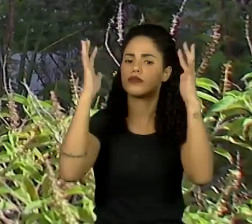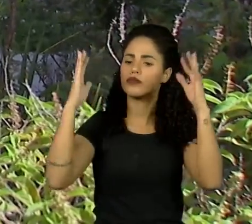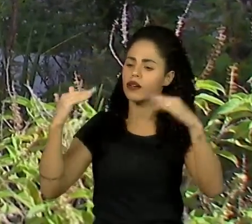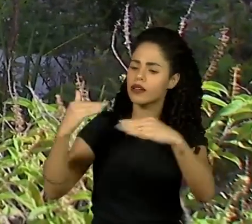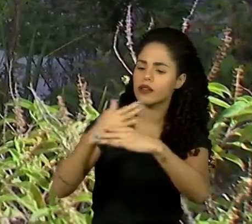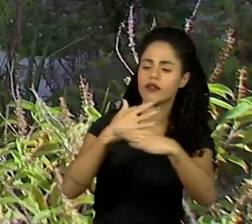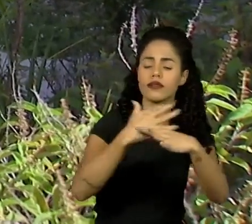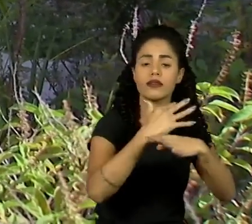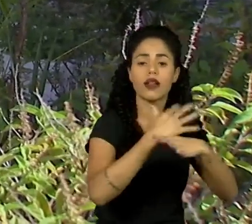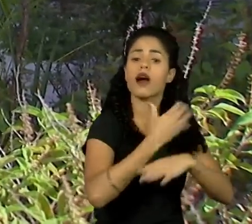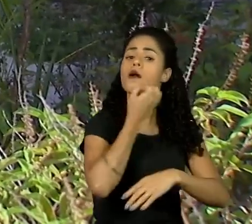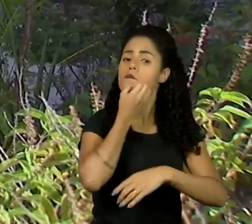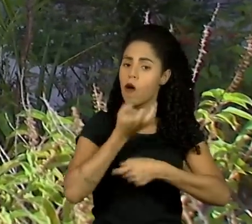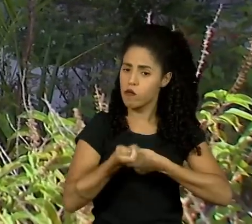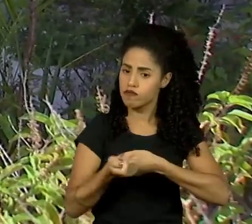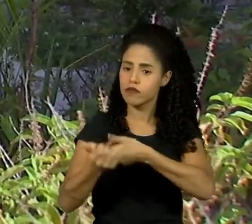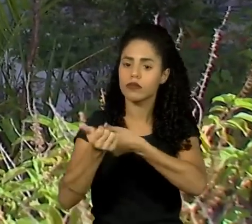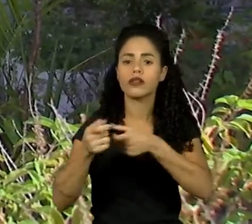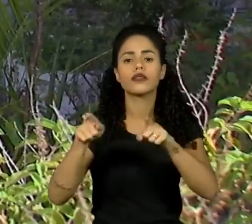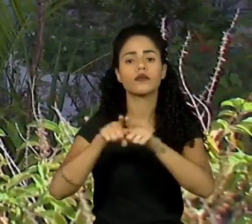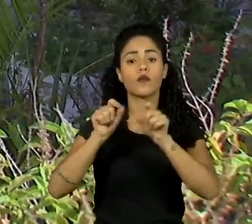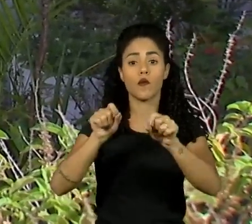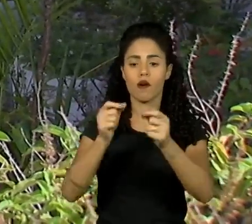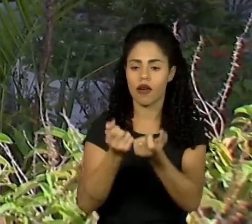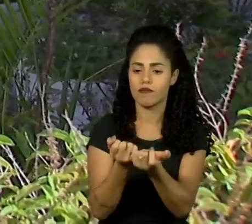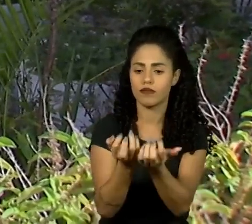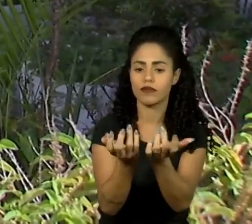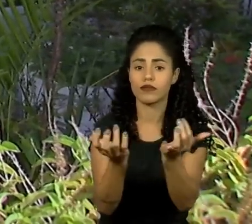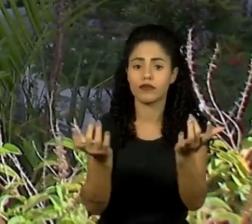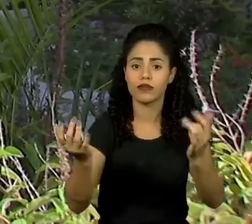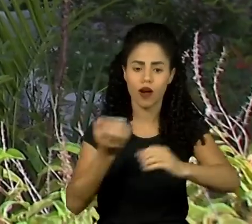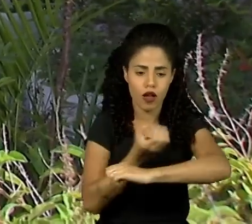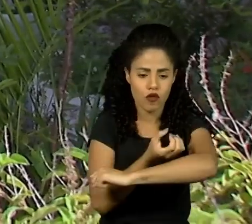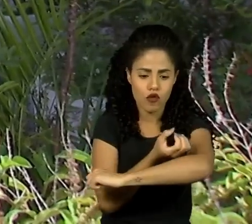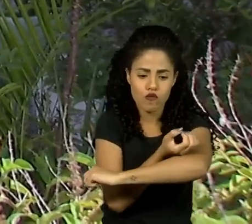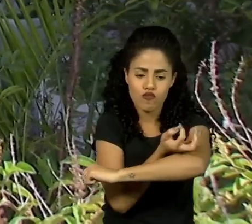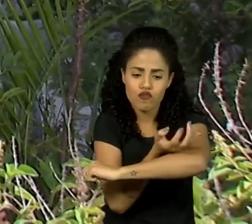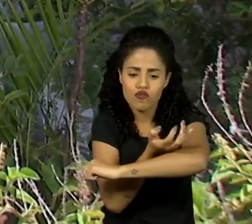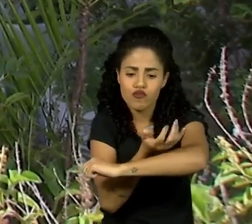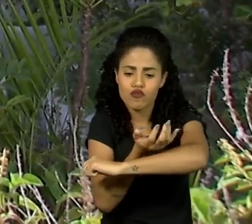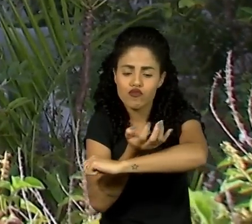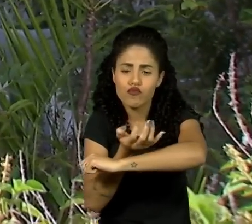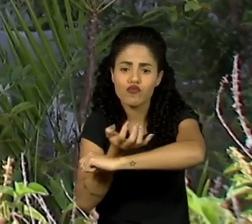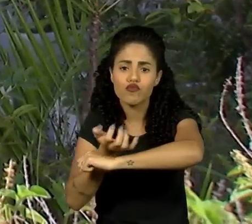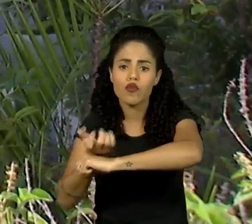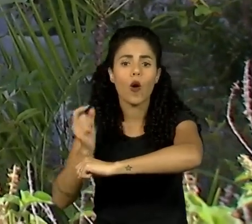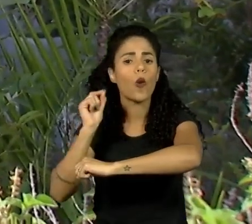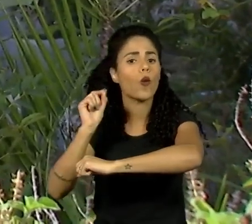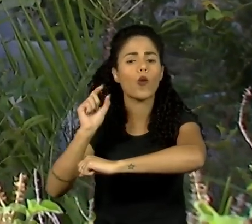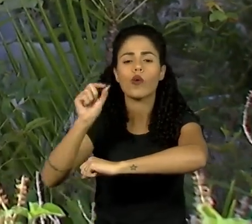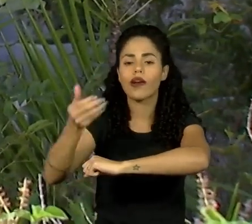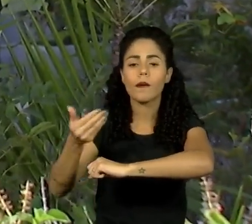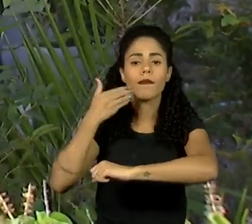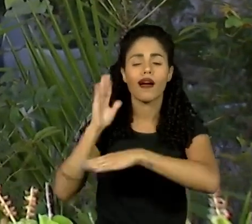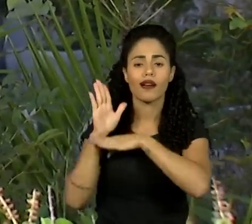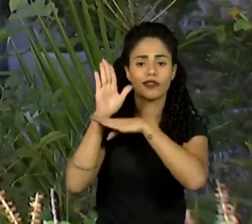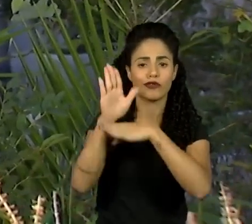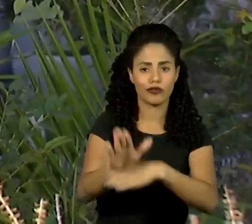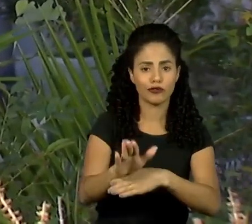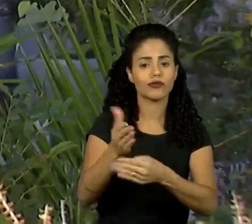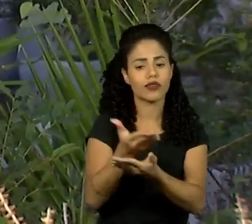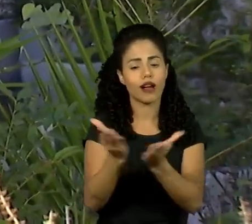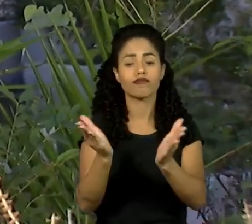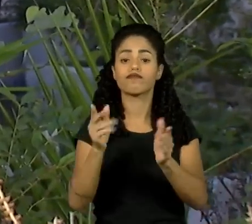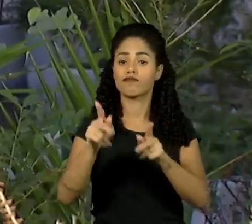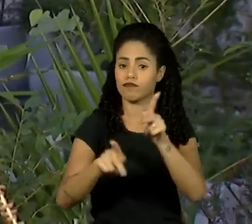muitos benefícios ambientais. Com as hortas urbanas, uma das ideias é diminuir a insegurança alimentar